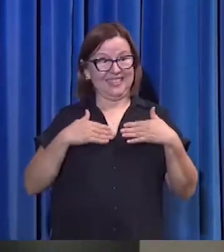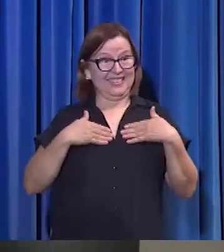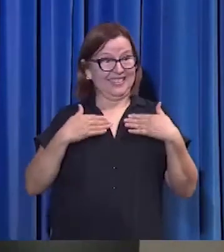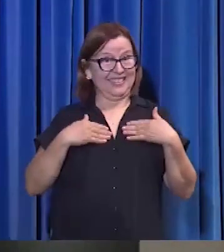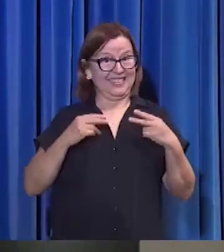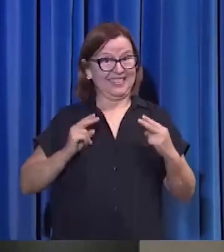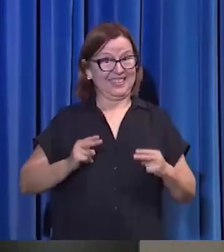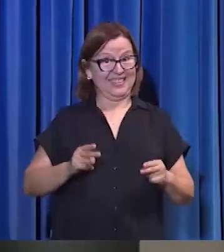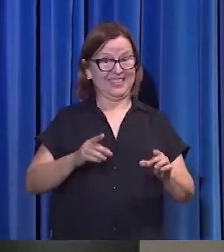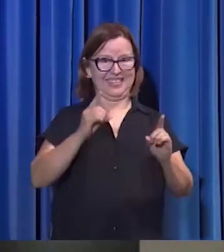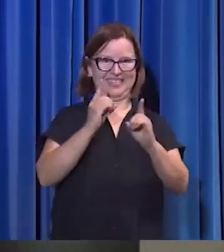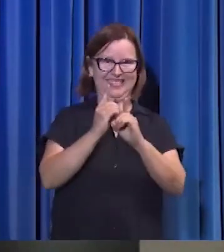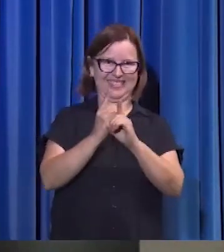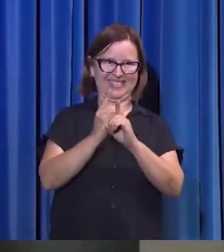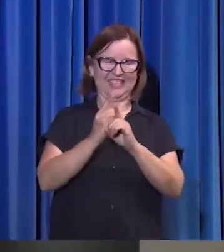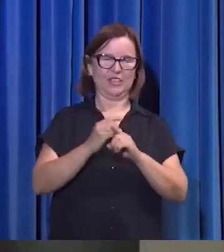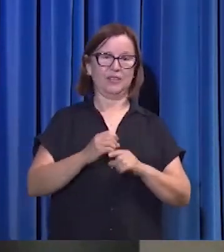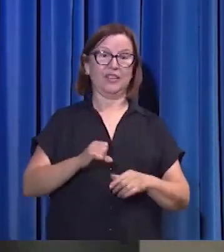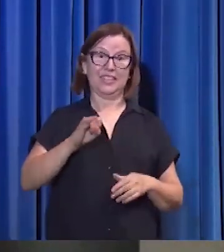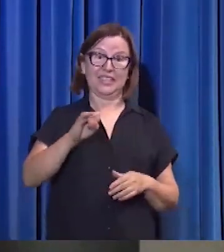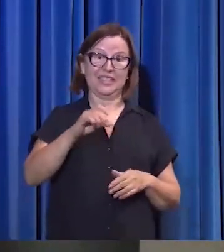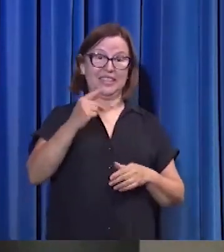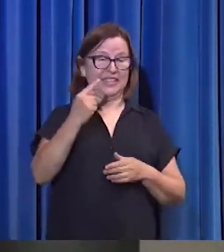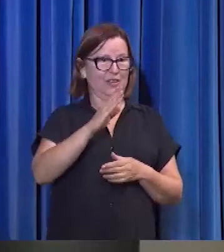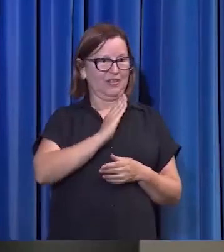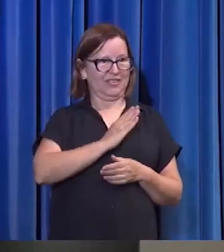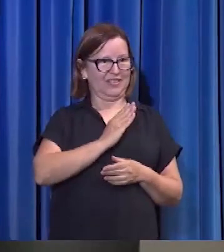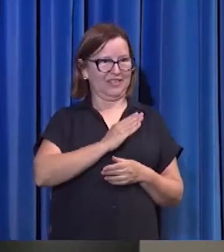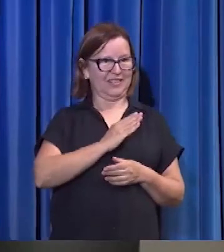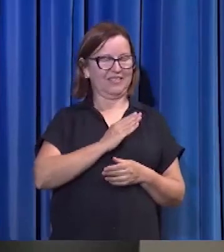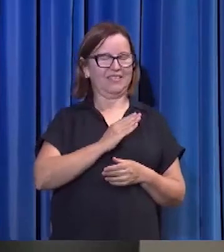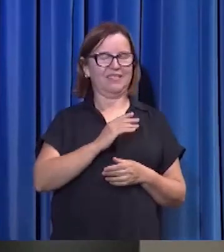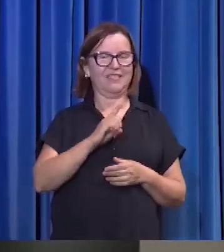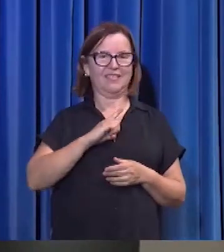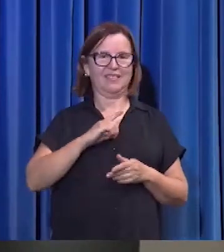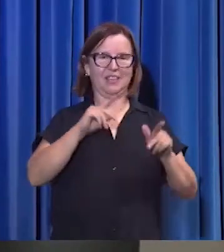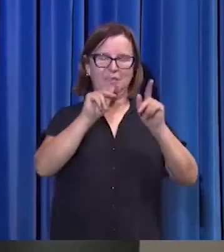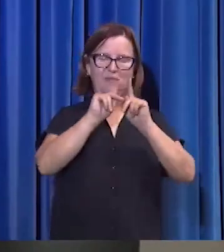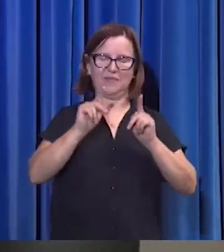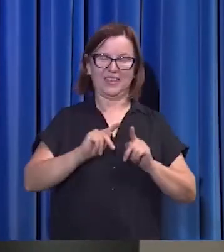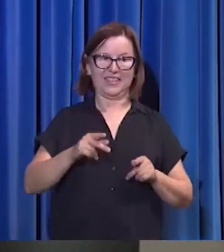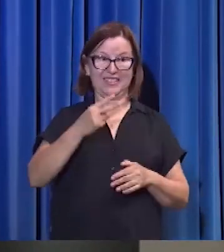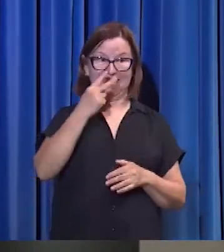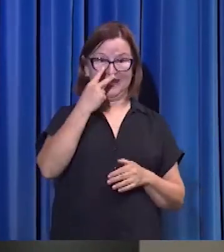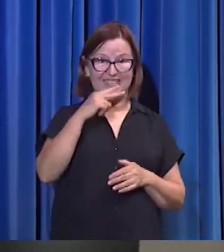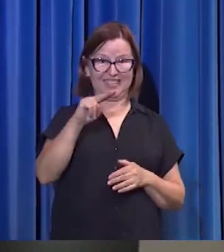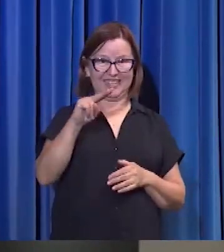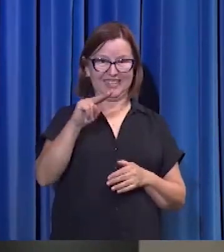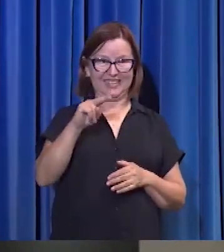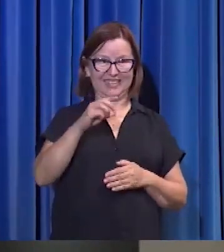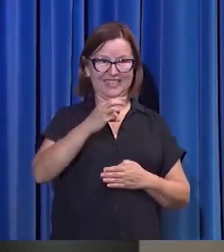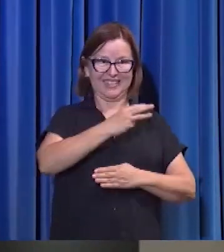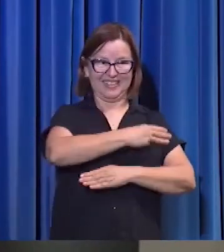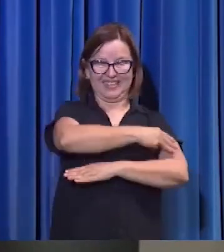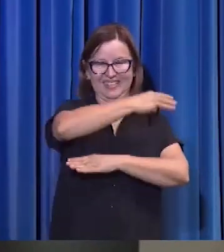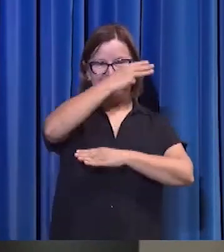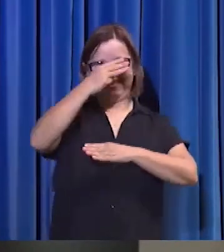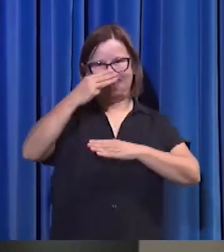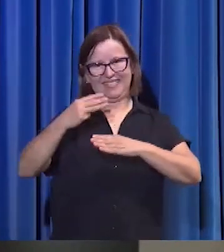sempre te acharás. Se teu coração estiver em paz, verás que um